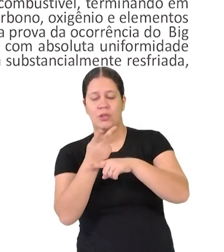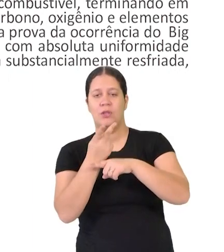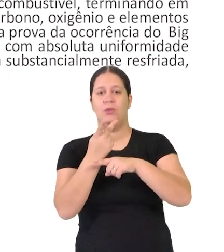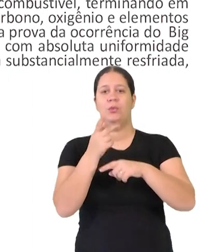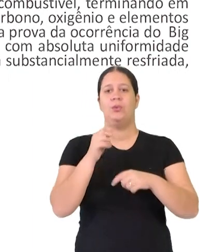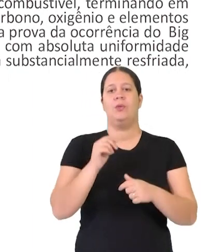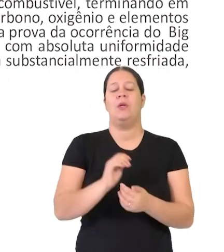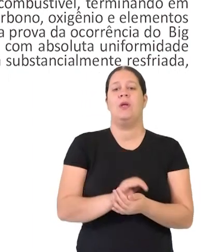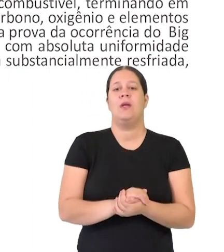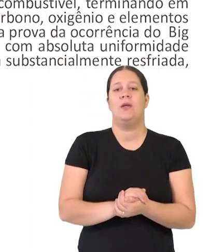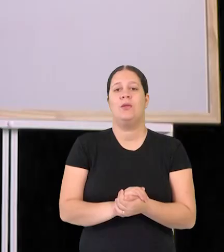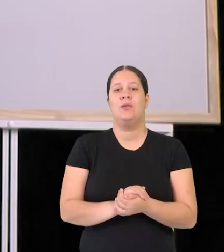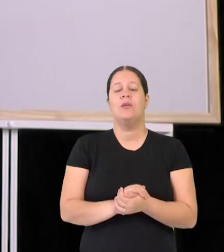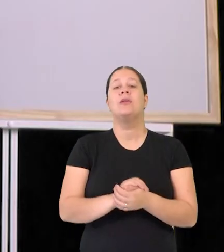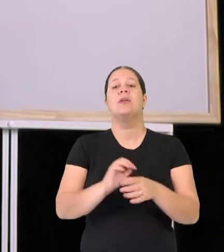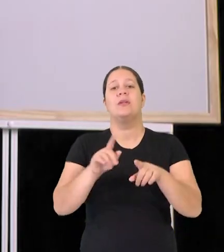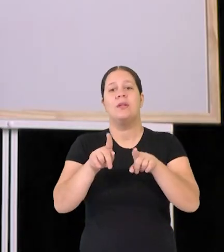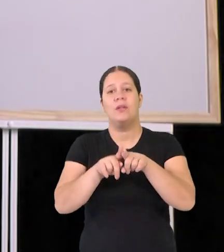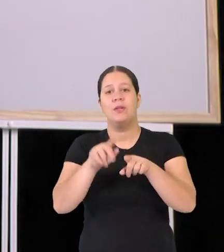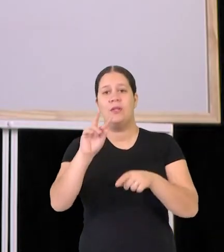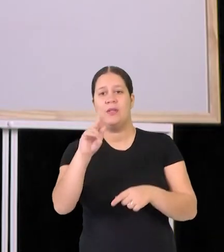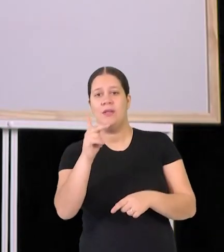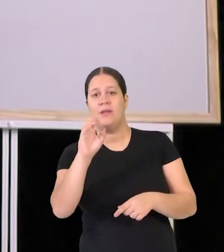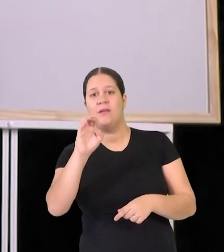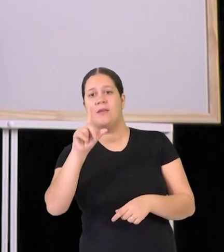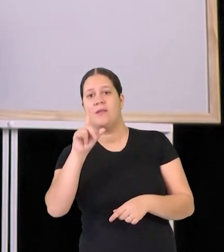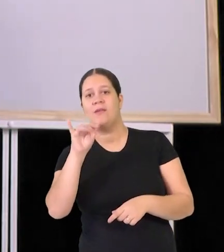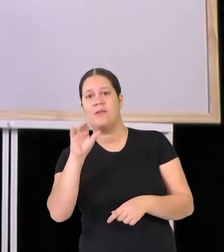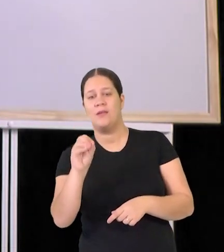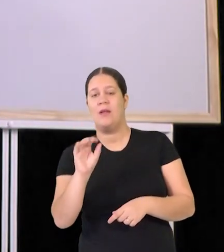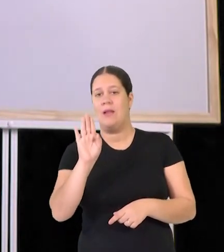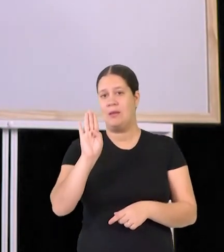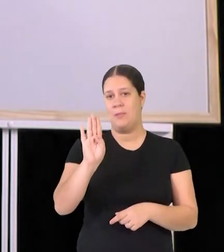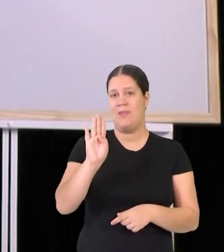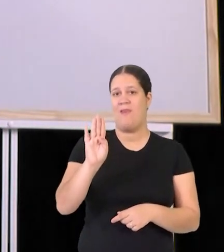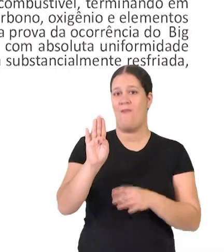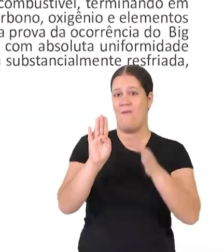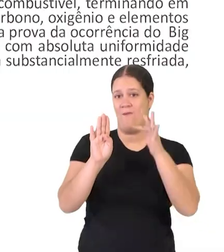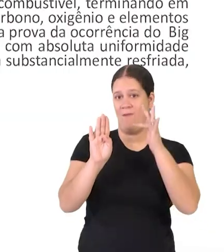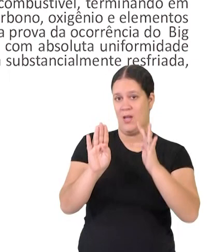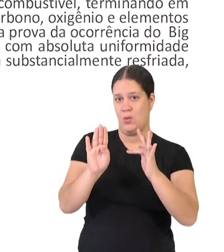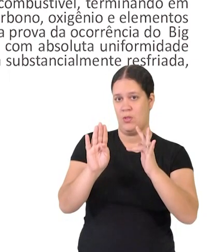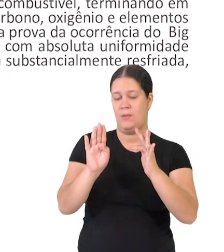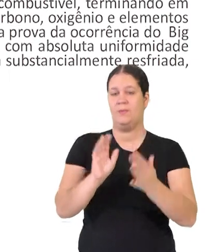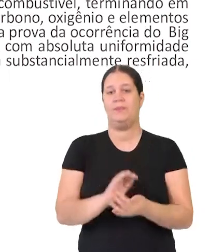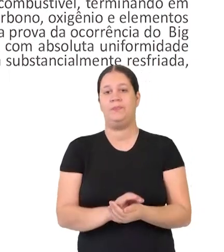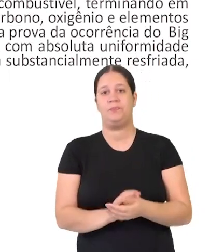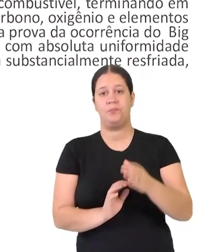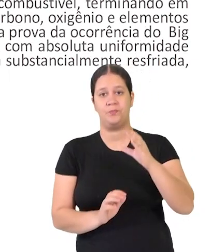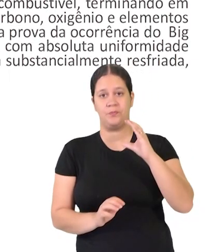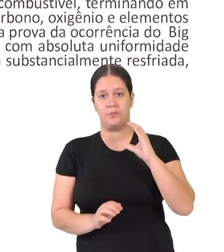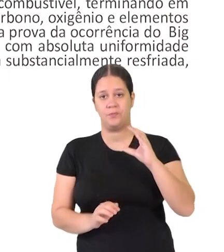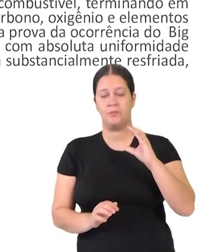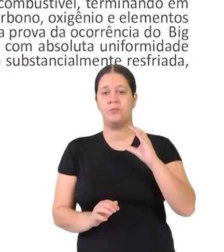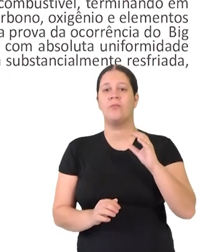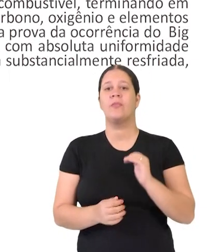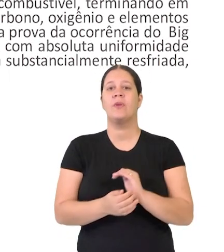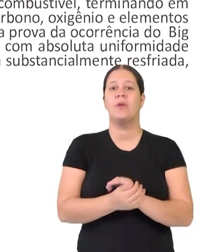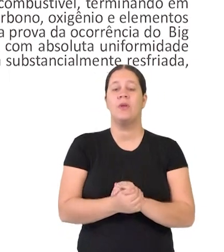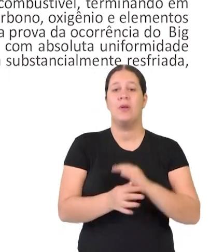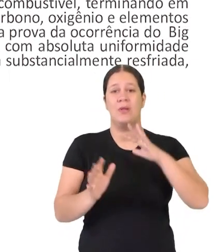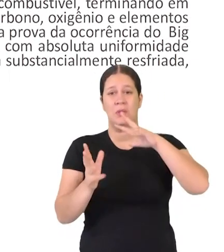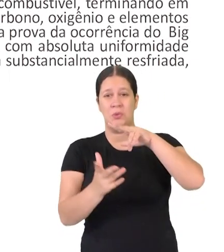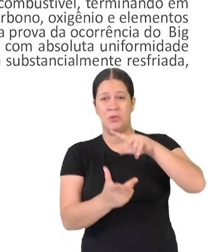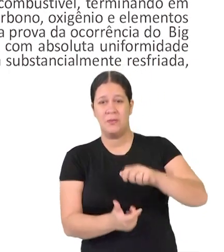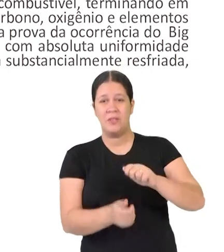para tu memorizar, hidrogênio e hélio. Letra B é falsa. Letra C. O universo foi muito mais